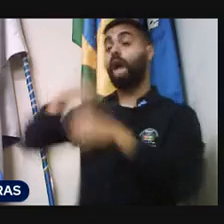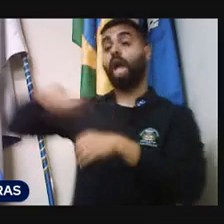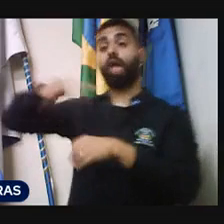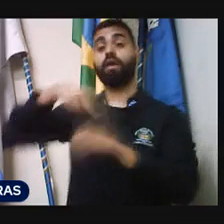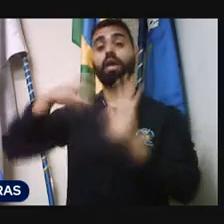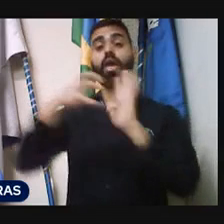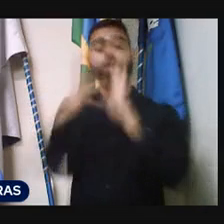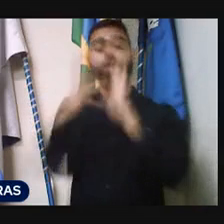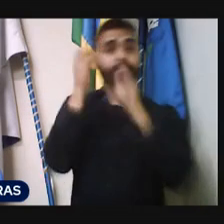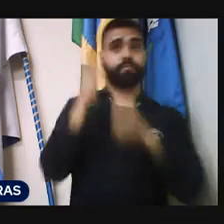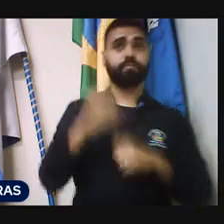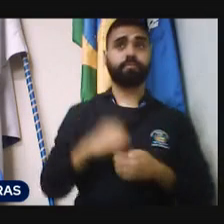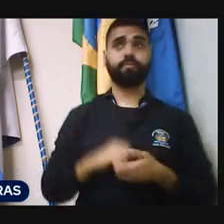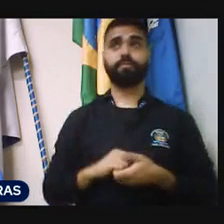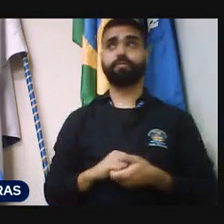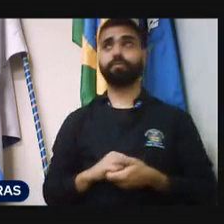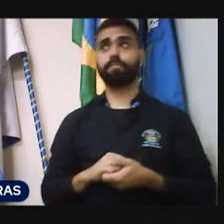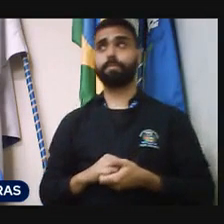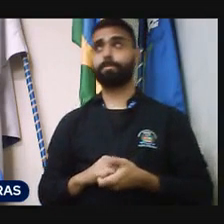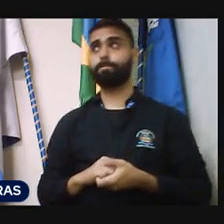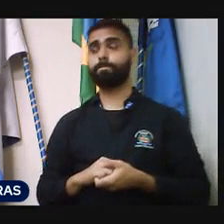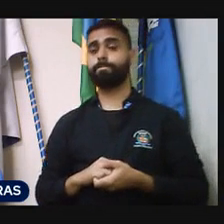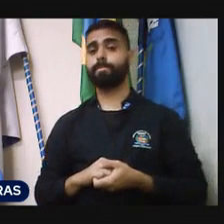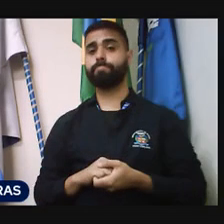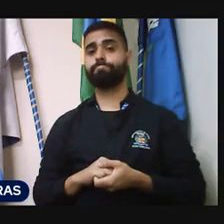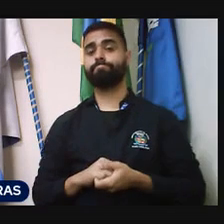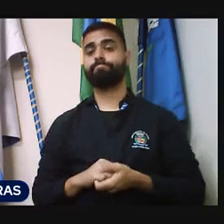uma história é